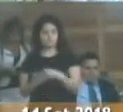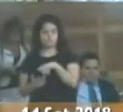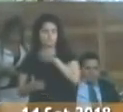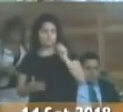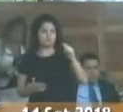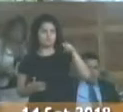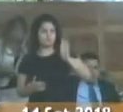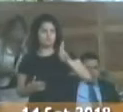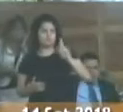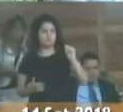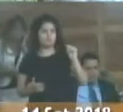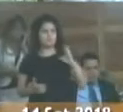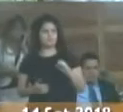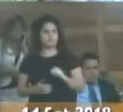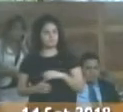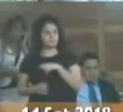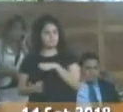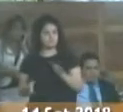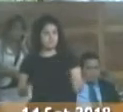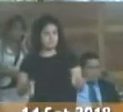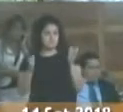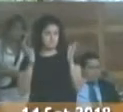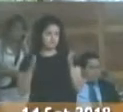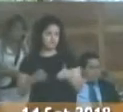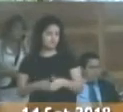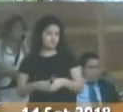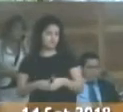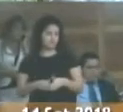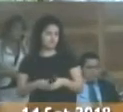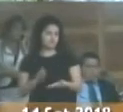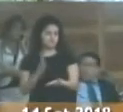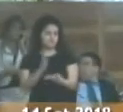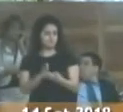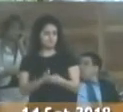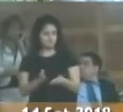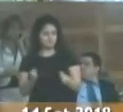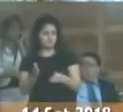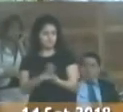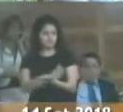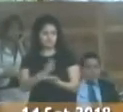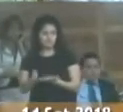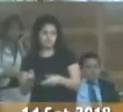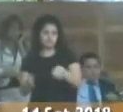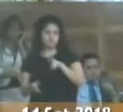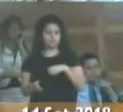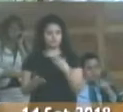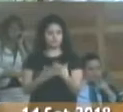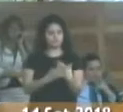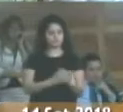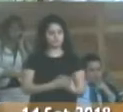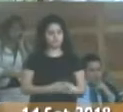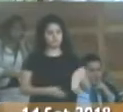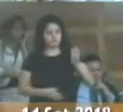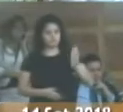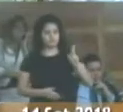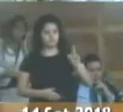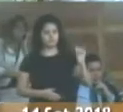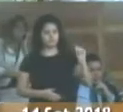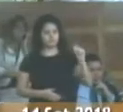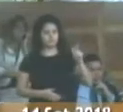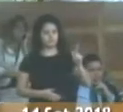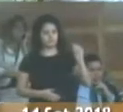por exemplo, esse prédio foi, desde então, compartilhado entre as duas escolas, a Escola Municipal Brigadeiro